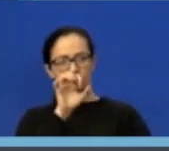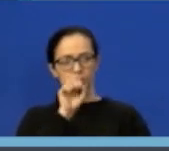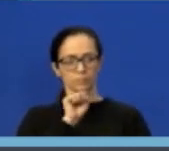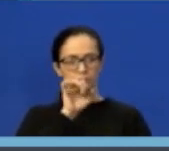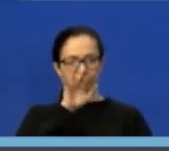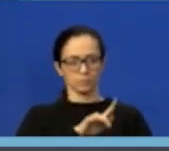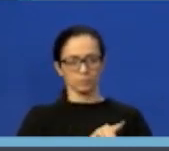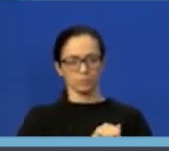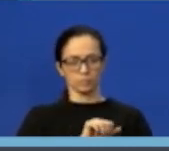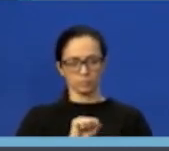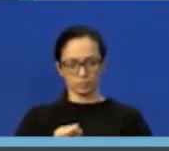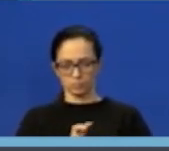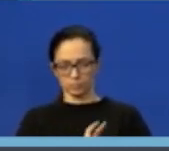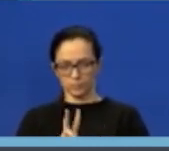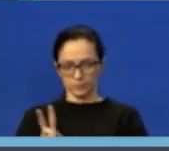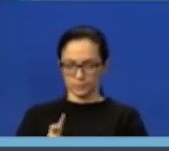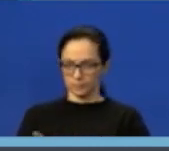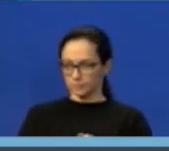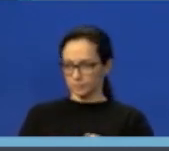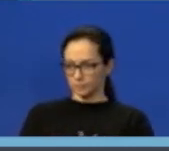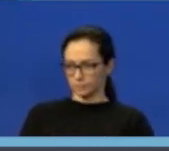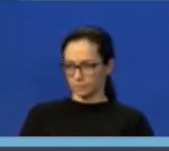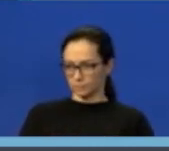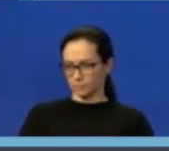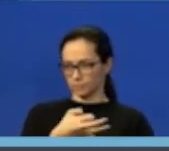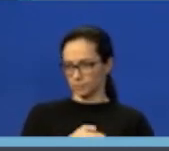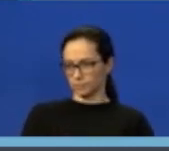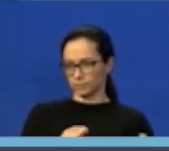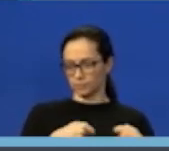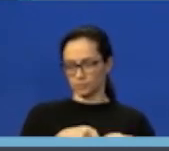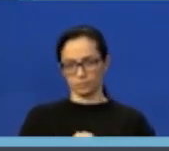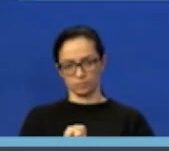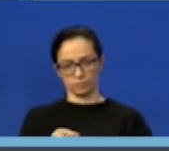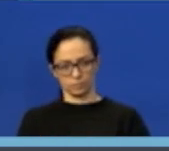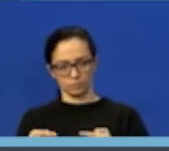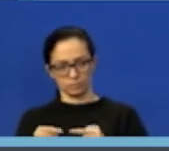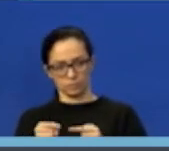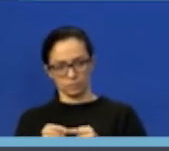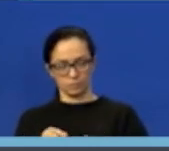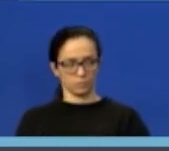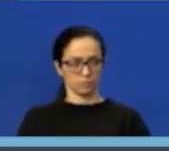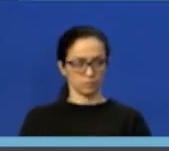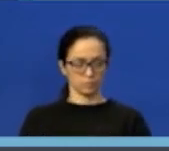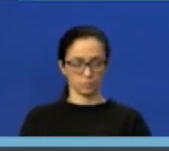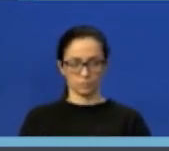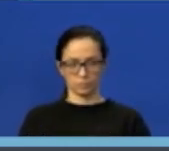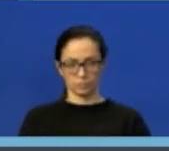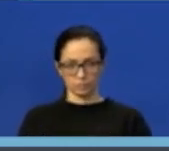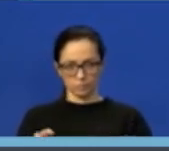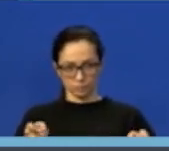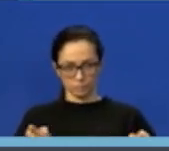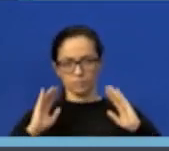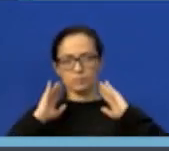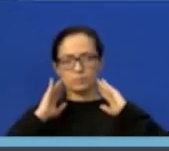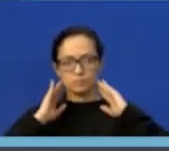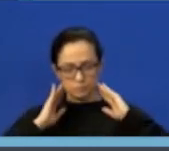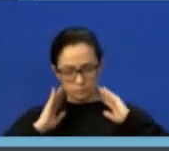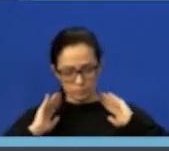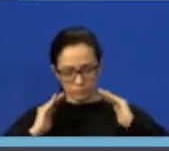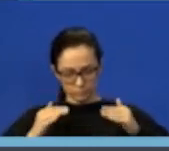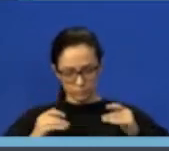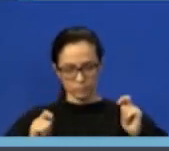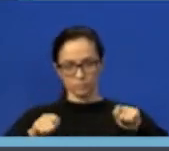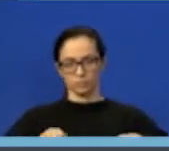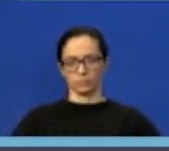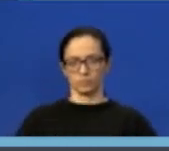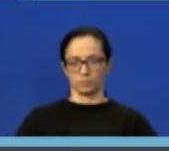gases arteriais por meio da gasometria arterial, quando adequado. Manter a cabeceira da cama elevada e utilizar a precaução reversa